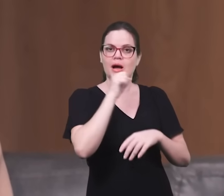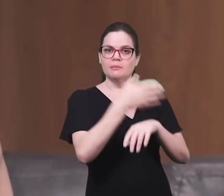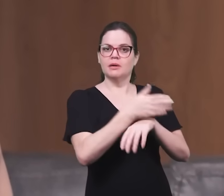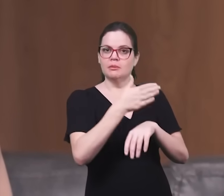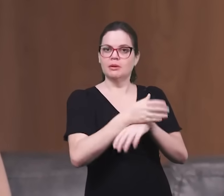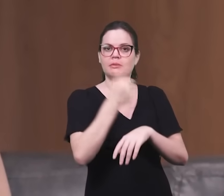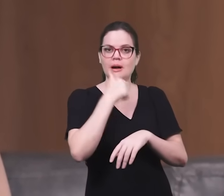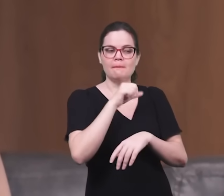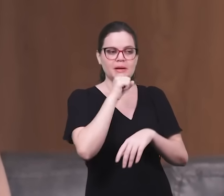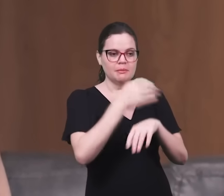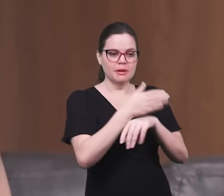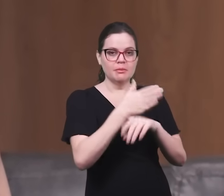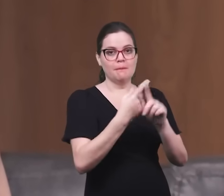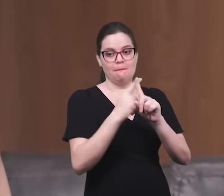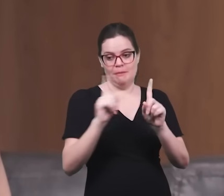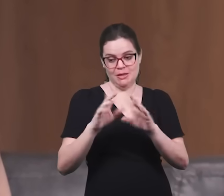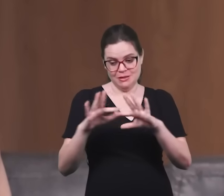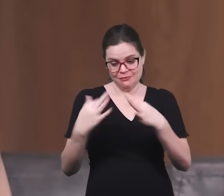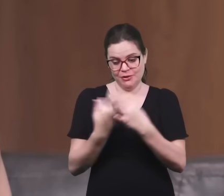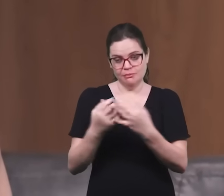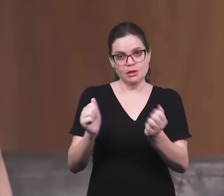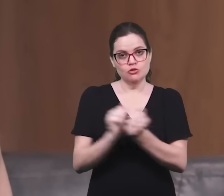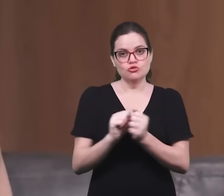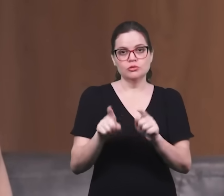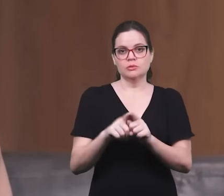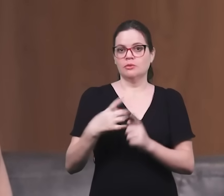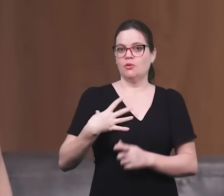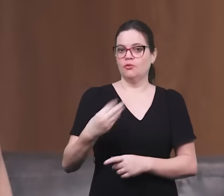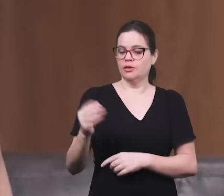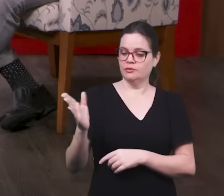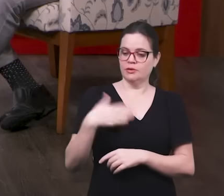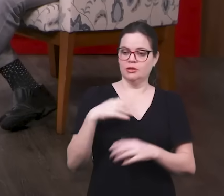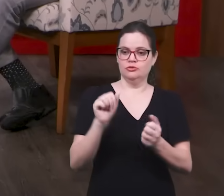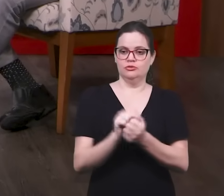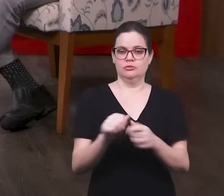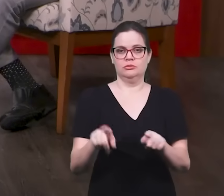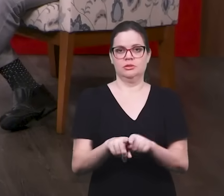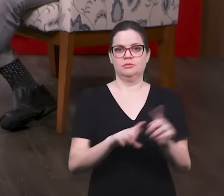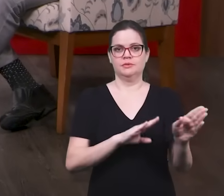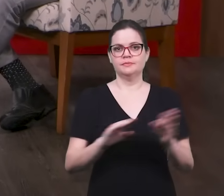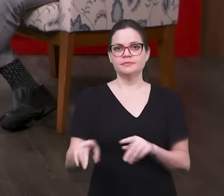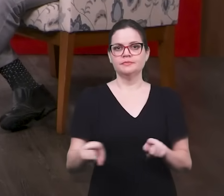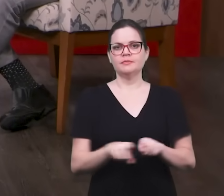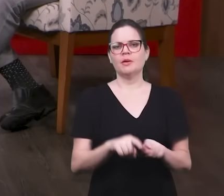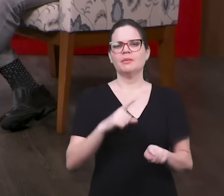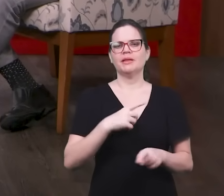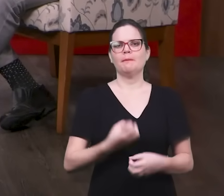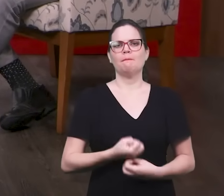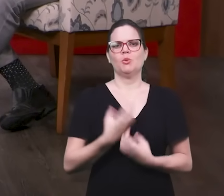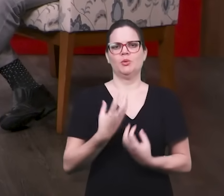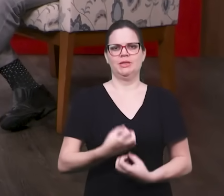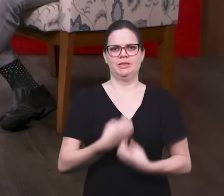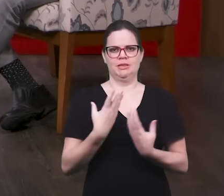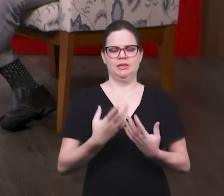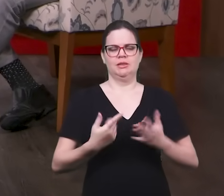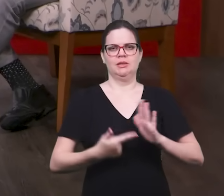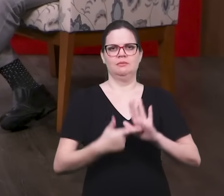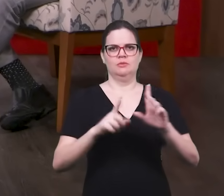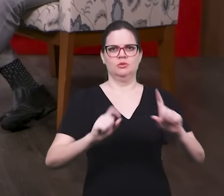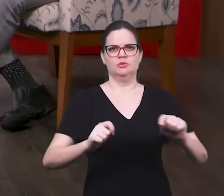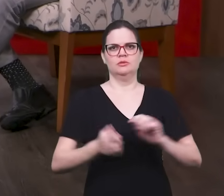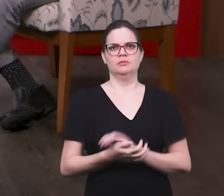a prole tem que estar também, não é? E como se diz até nas poesias, né? Que